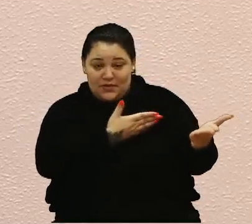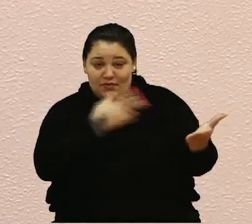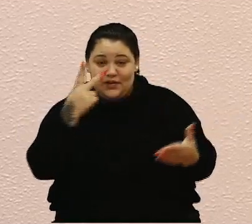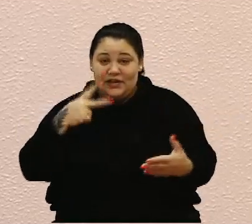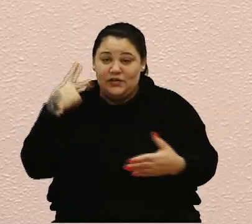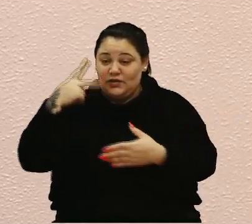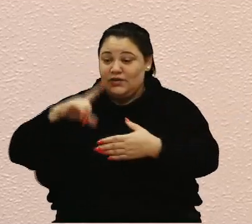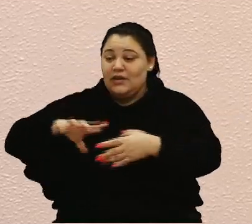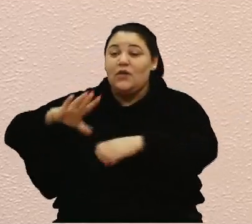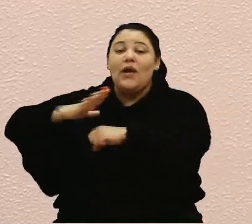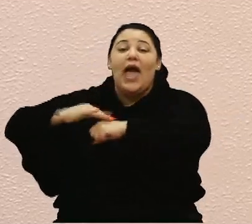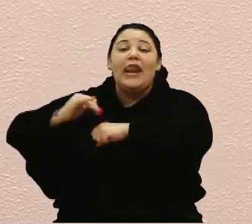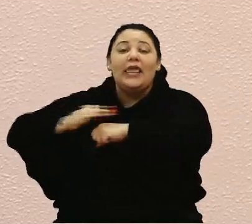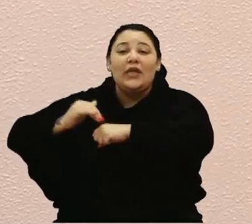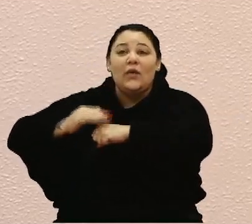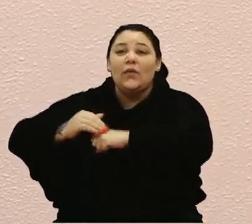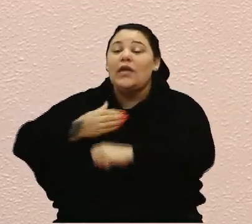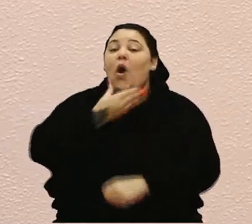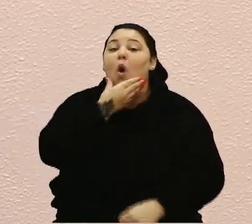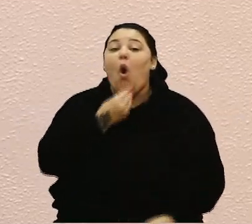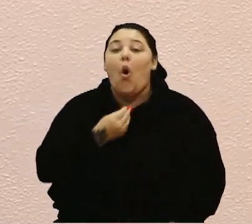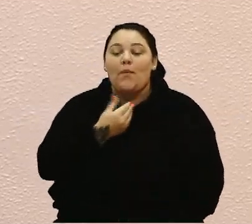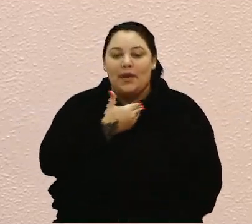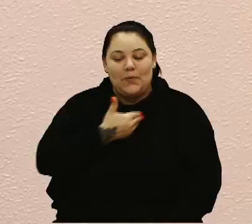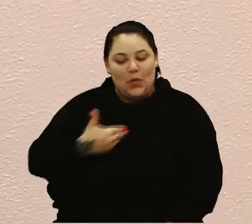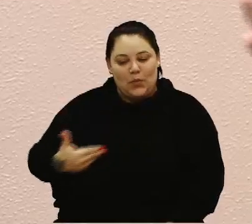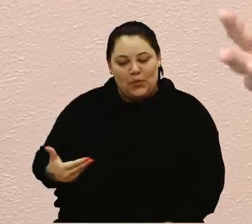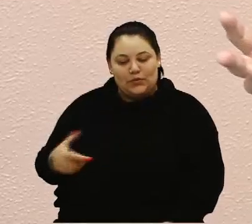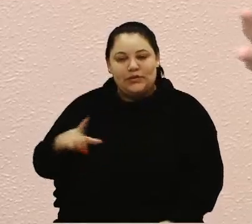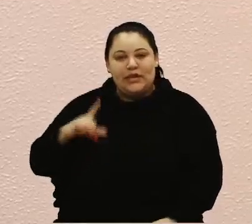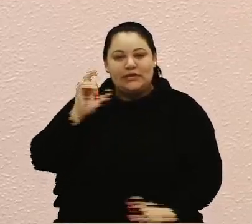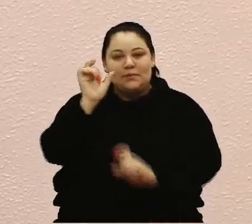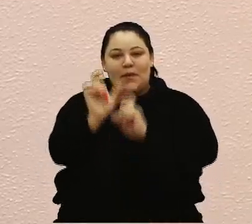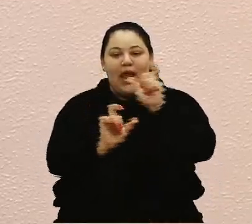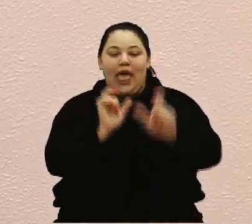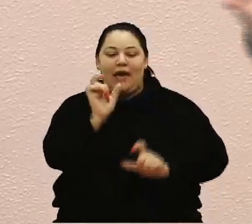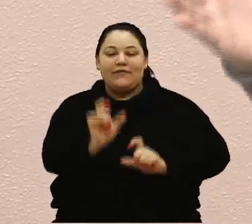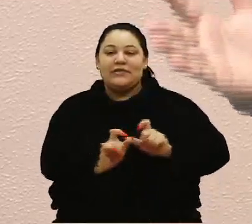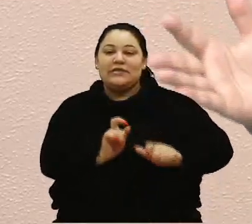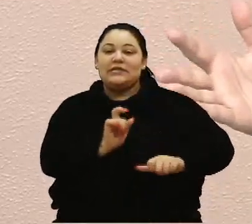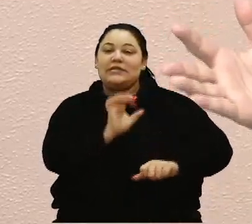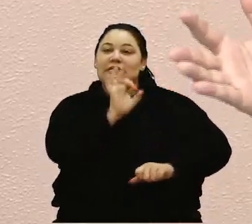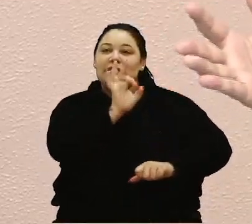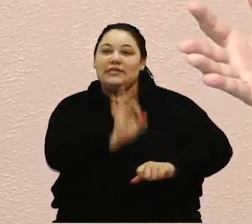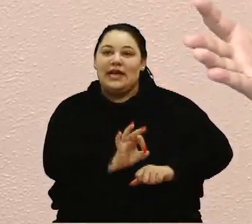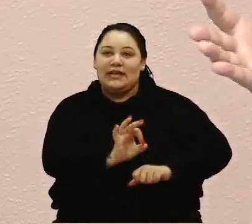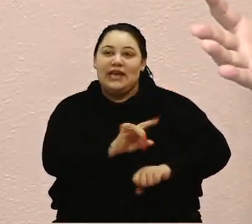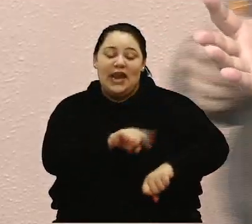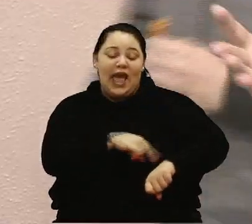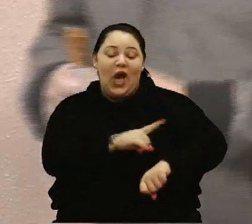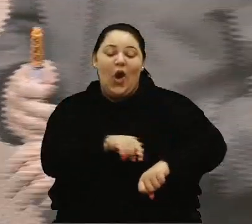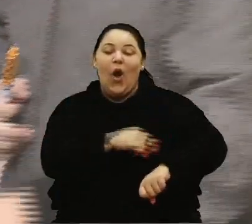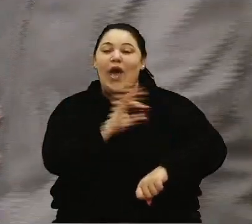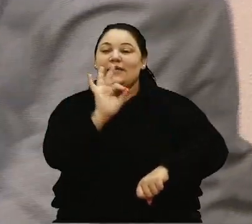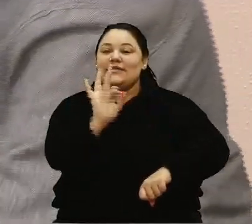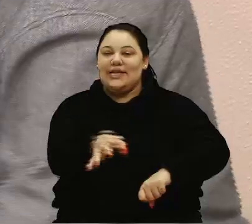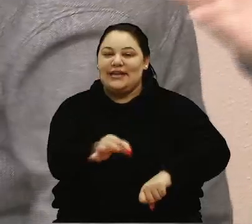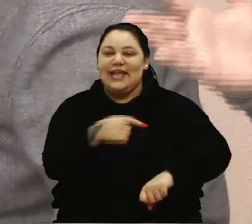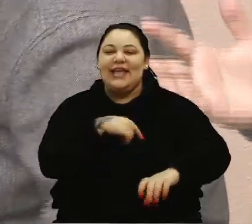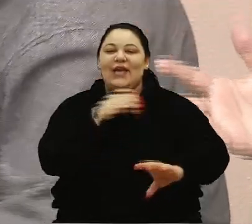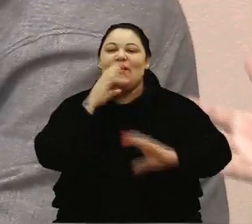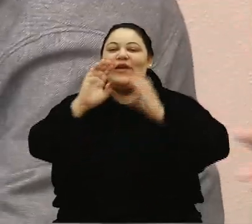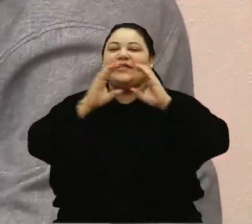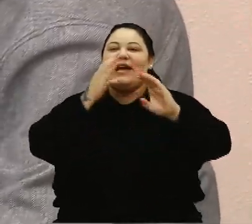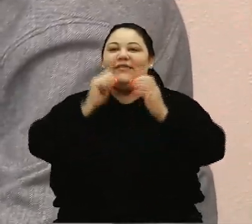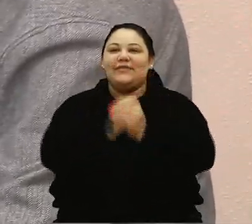que é um homem público com as palavras certas, na hora certa. Eu cantava isso na minha época de seminarista. Dá-me